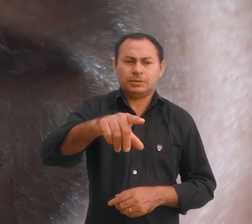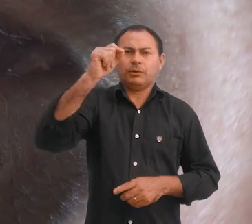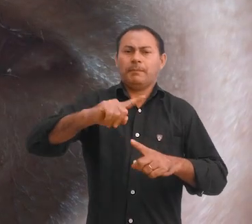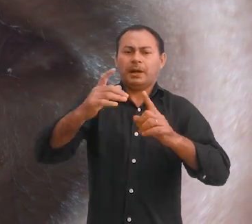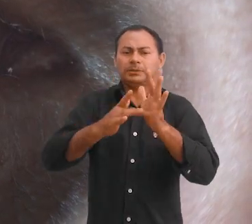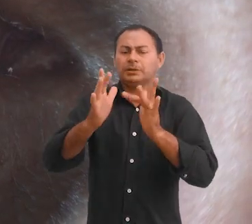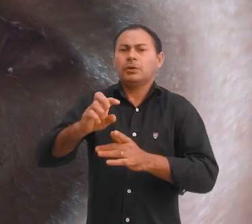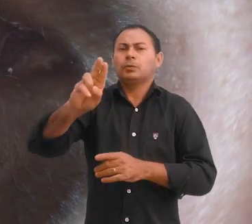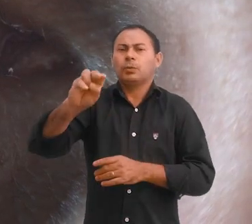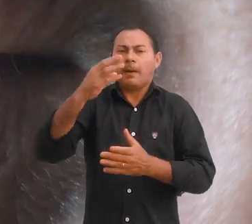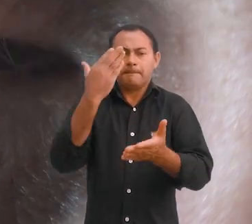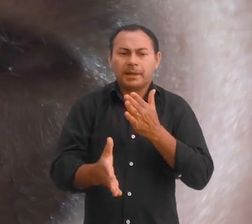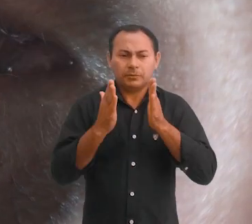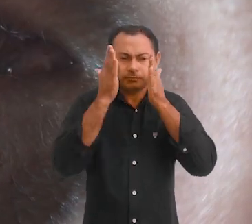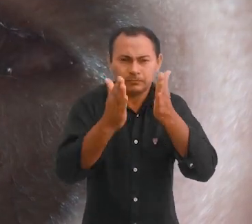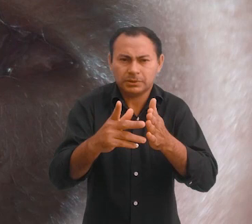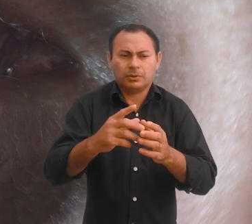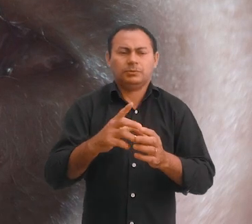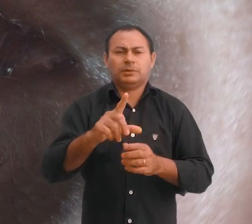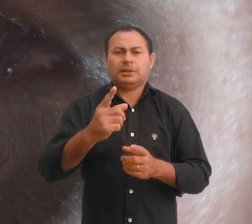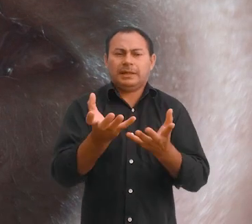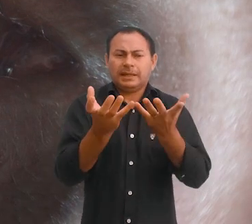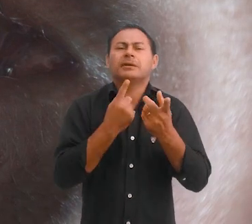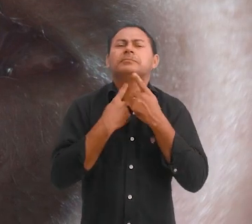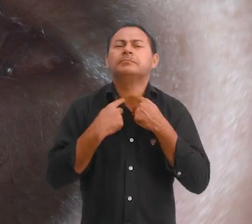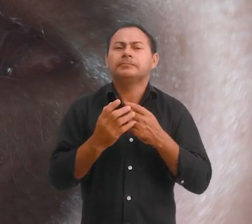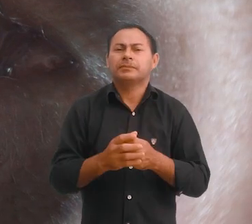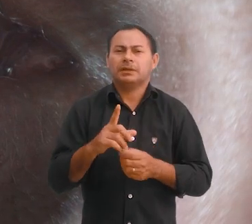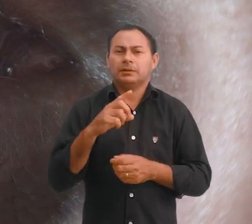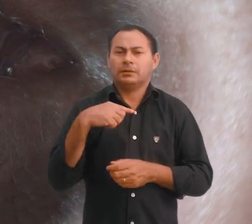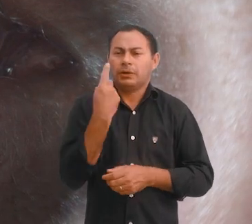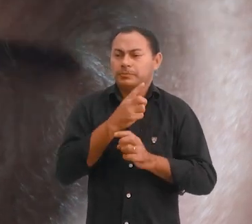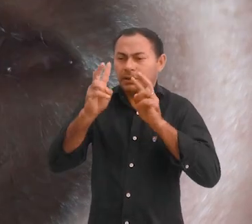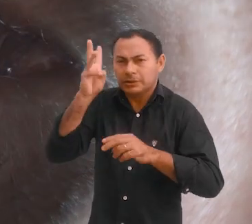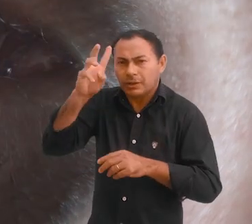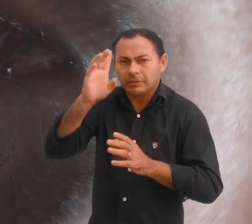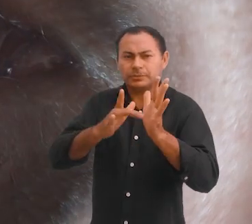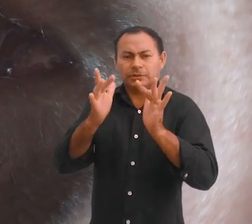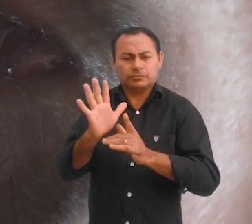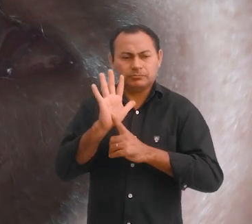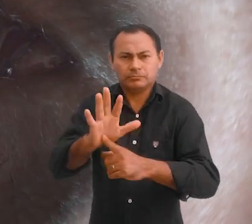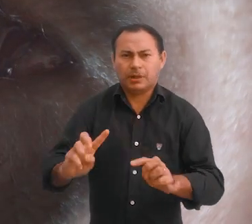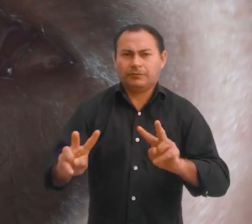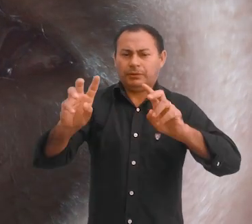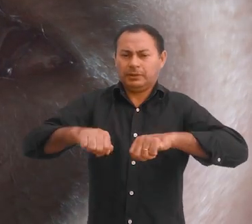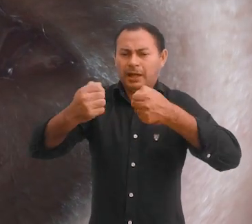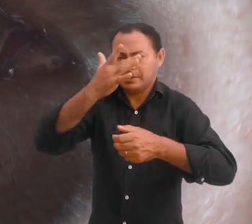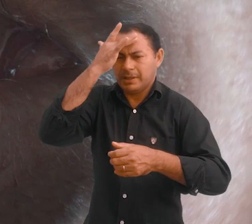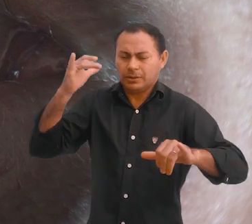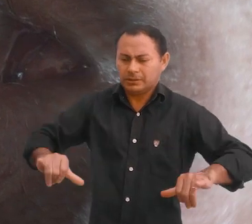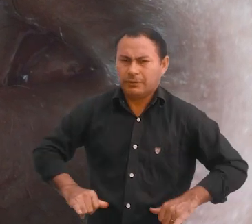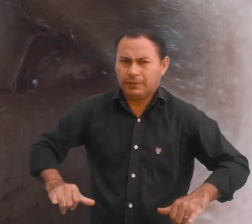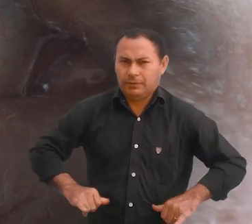nossas prioridades, mas Jesus nunca perdia o foco de suas prioridades. O que vemos nessa história é que mais uma vez Jesus mostrou o valor que